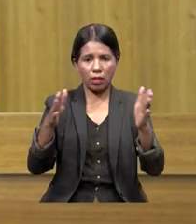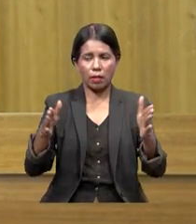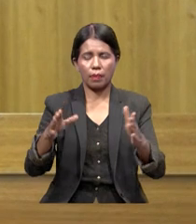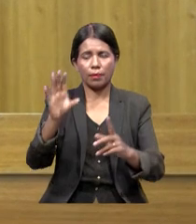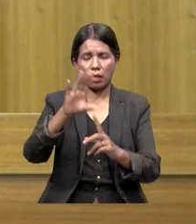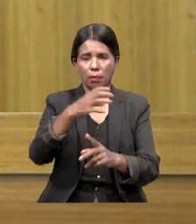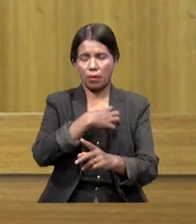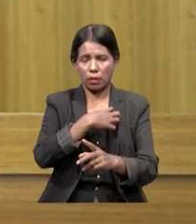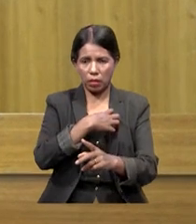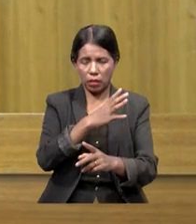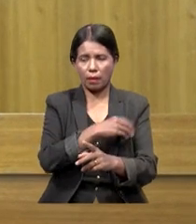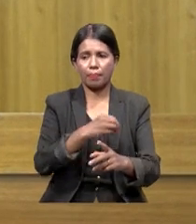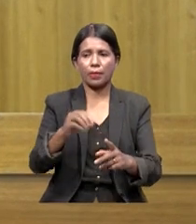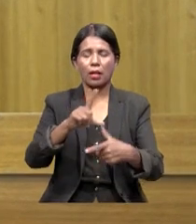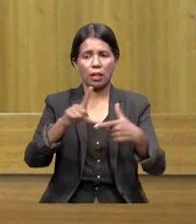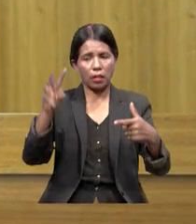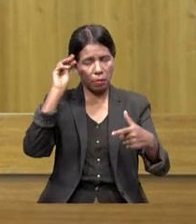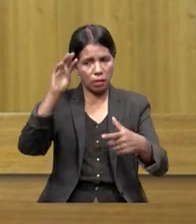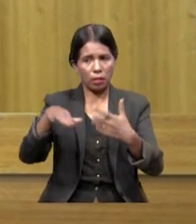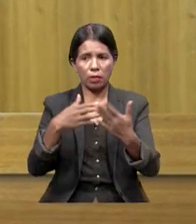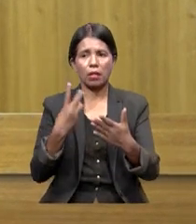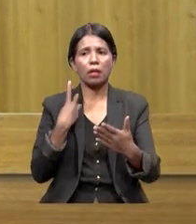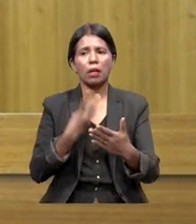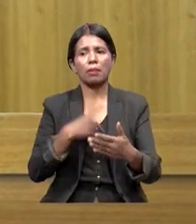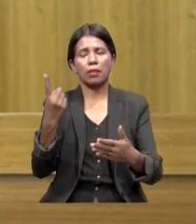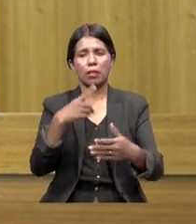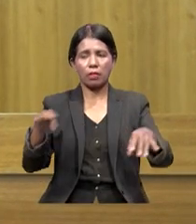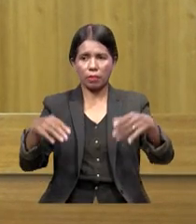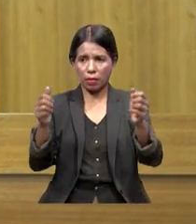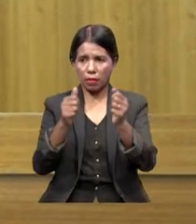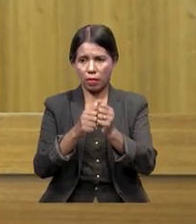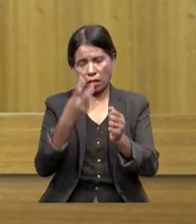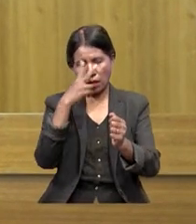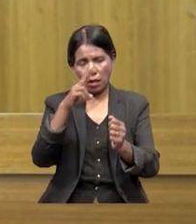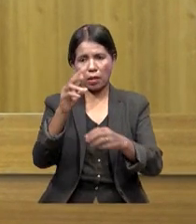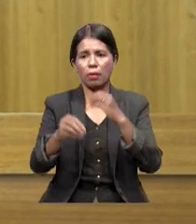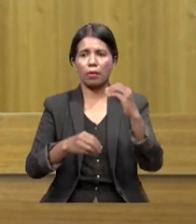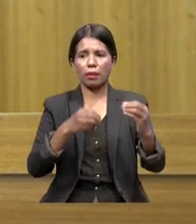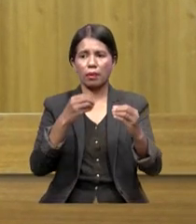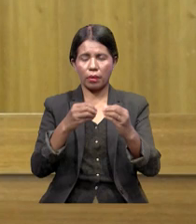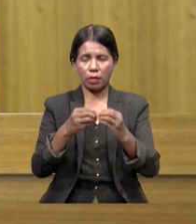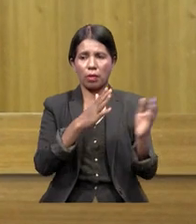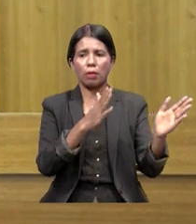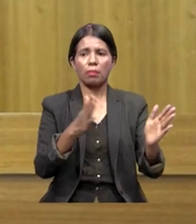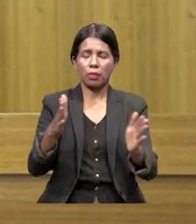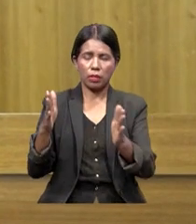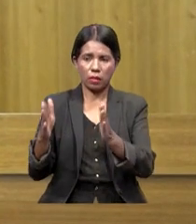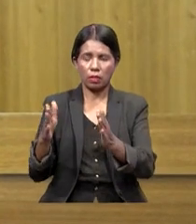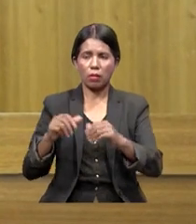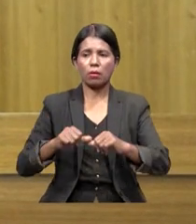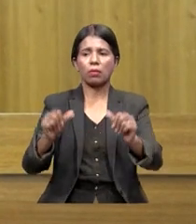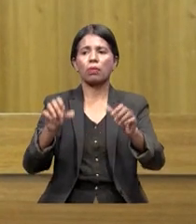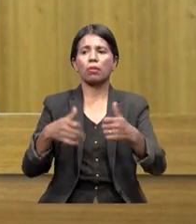geral Pentel, ou tinha linha ministro da Aisir, am na fati halu coordenação para o retoco no ba processo ne continuação